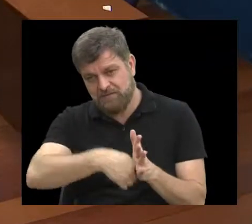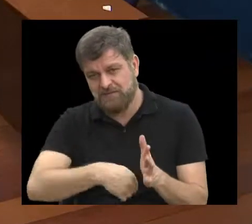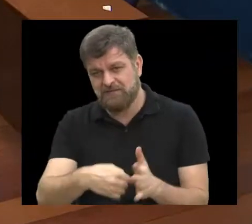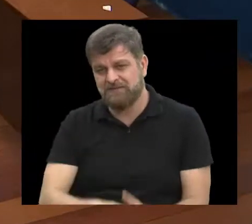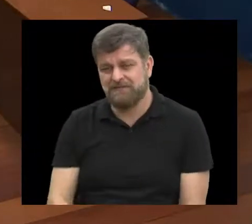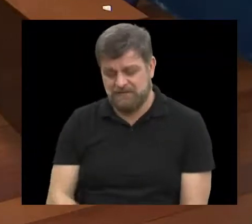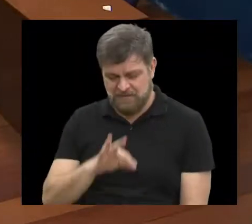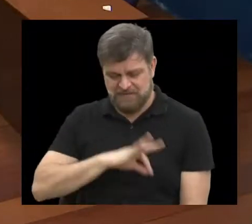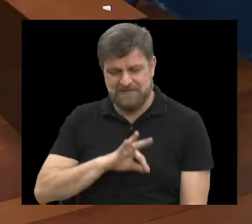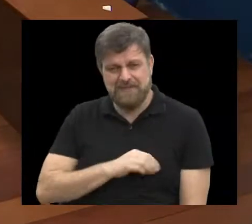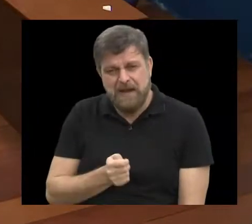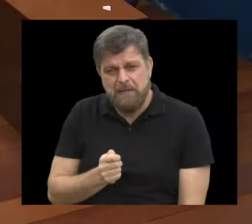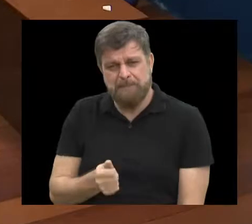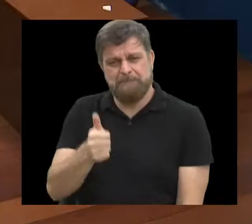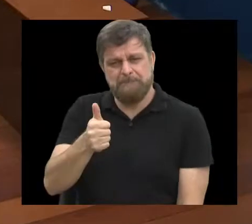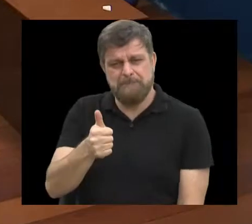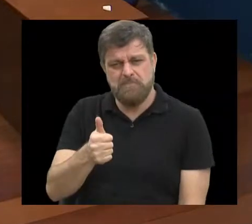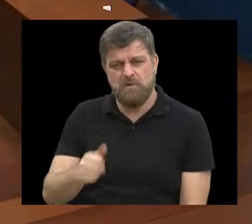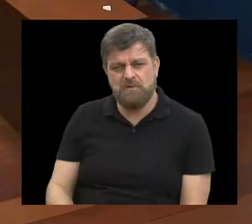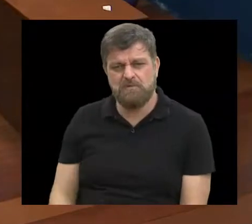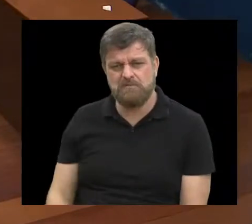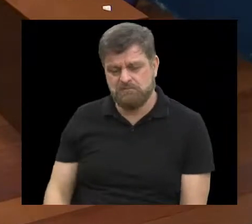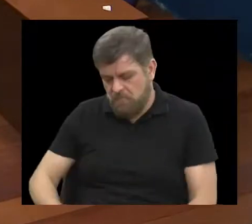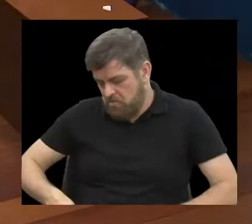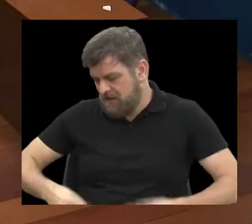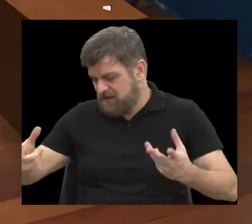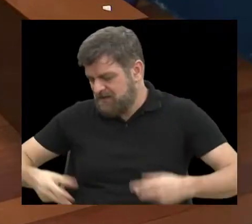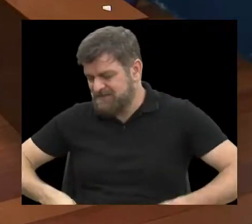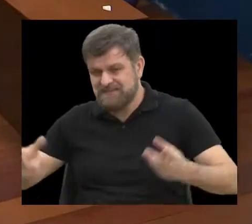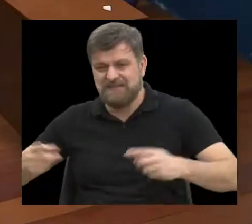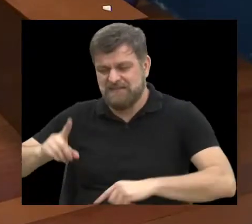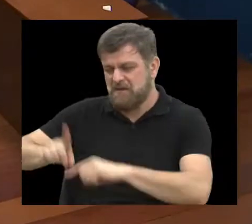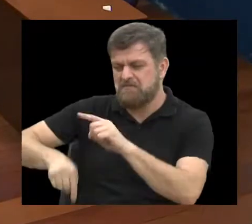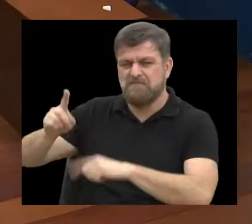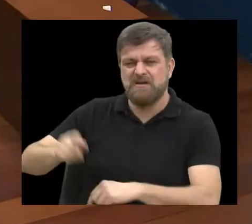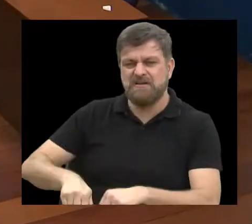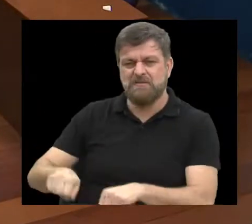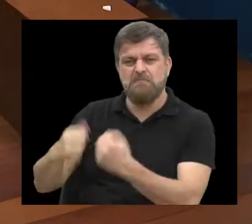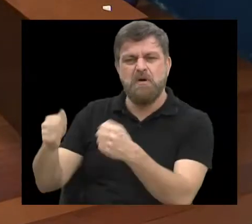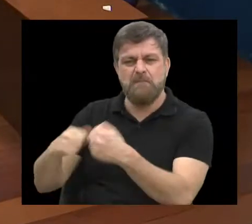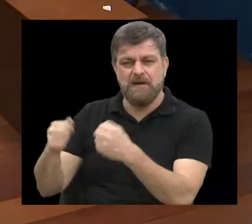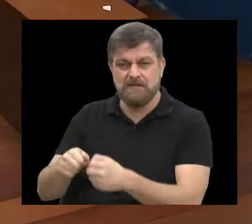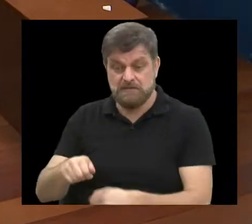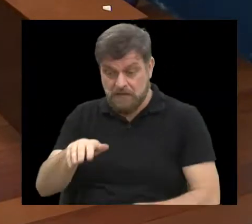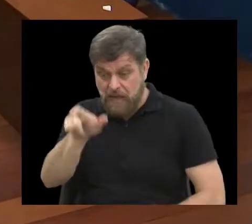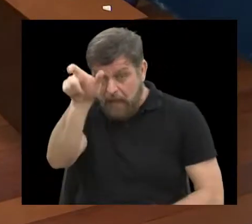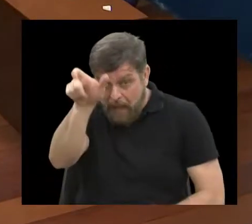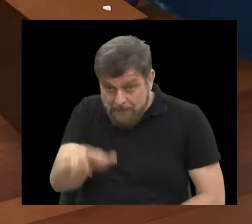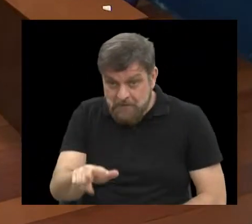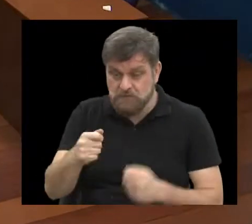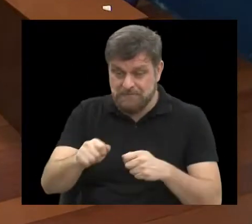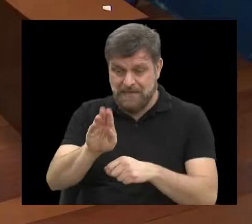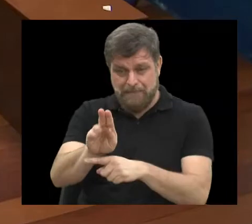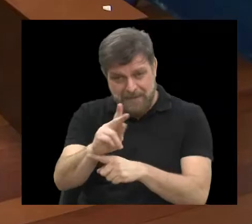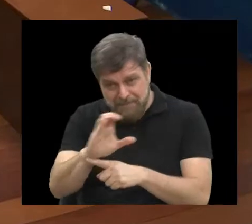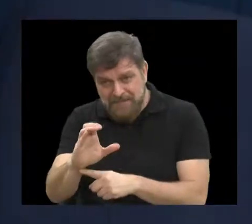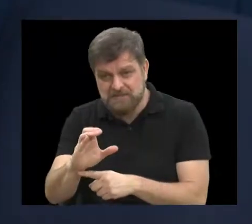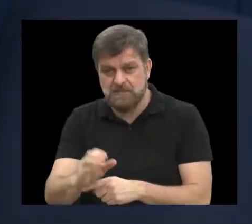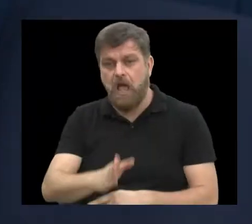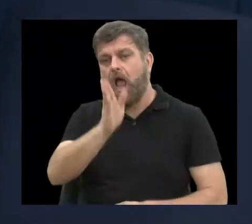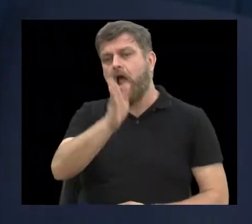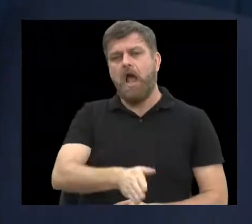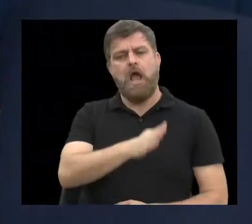pouco que gasta-se tanto dinheiro como porcaria, e onde que realmente precisa ser investido, ser prestigiado, não